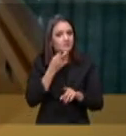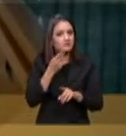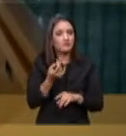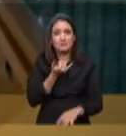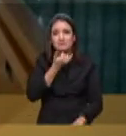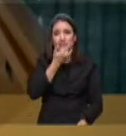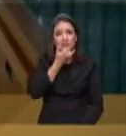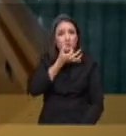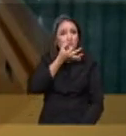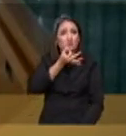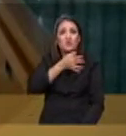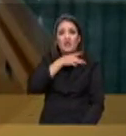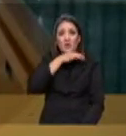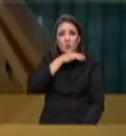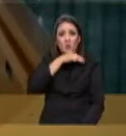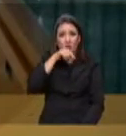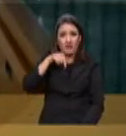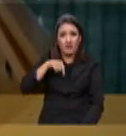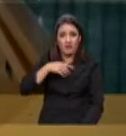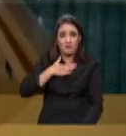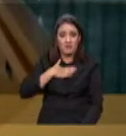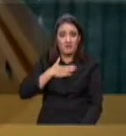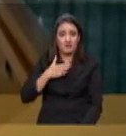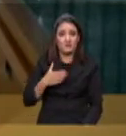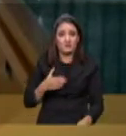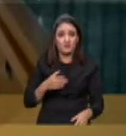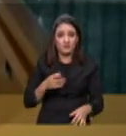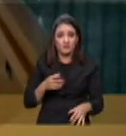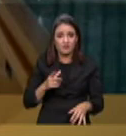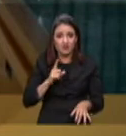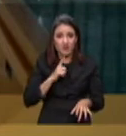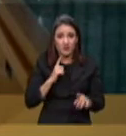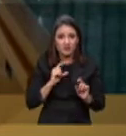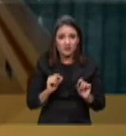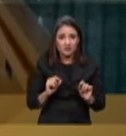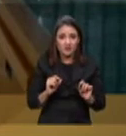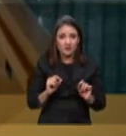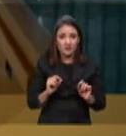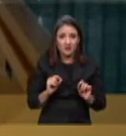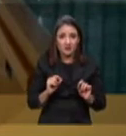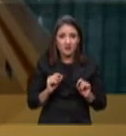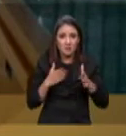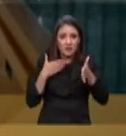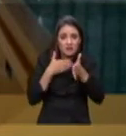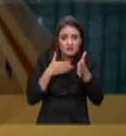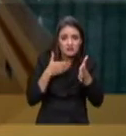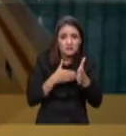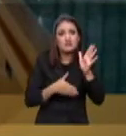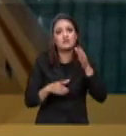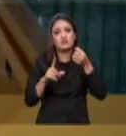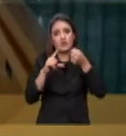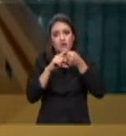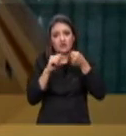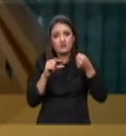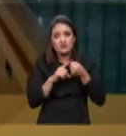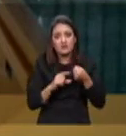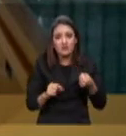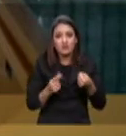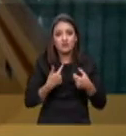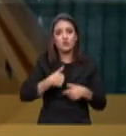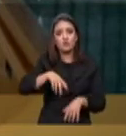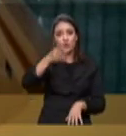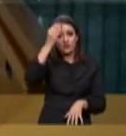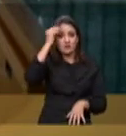e dos princípios que informaram e que legitimaram a adoção da restrição imposta nos dispositivos, na interpretação dos